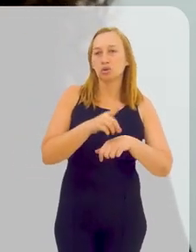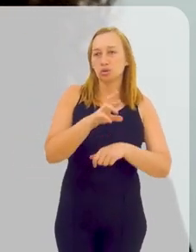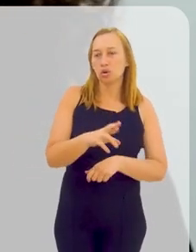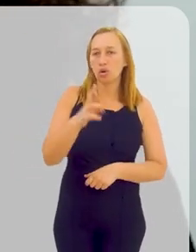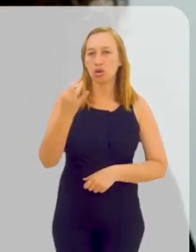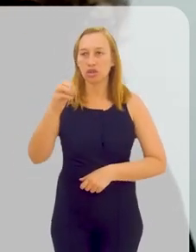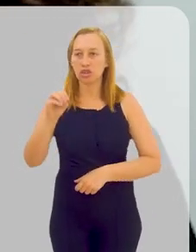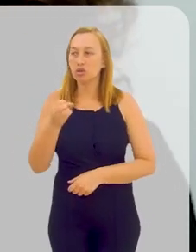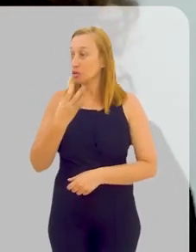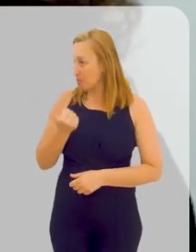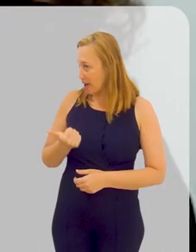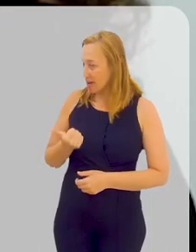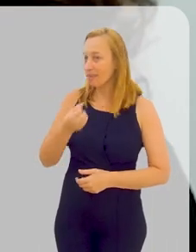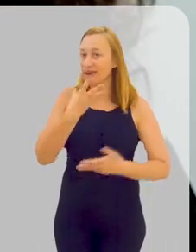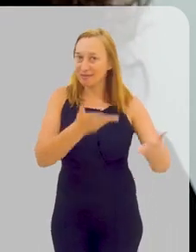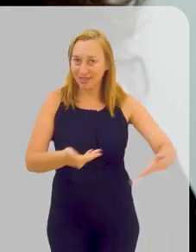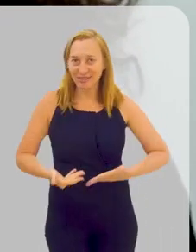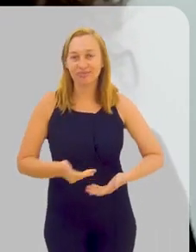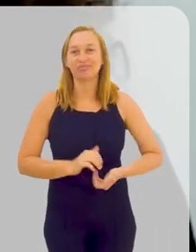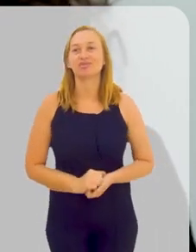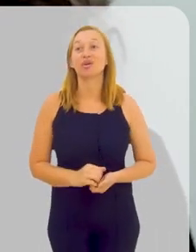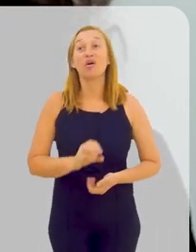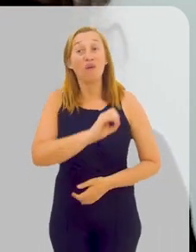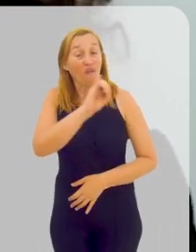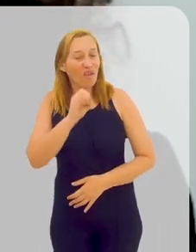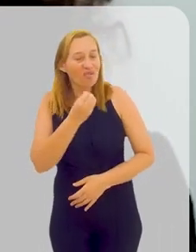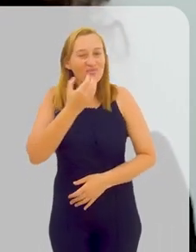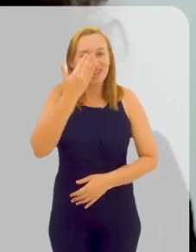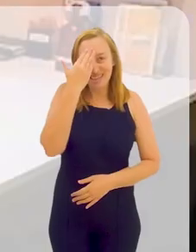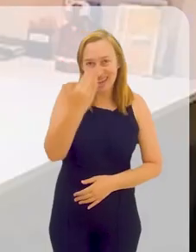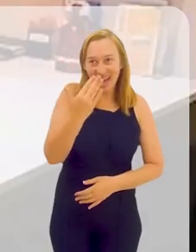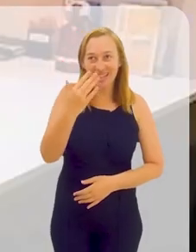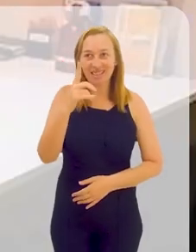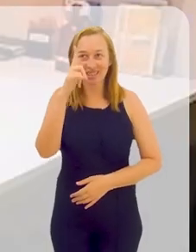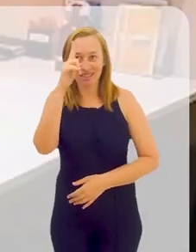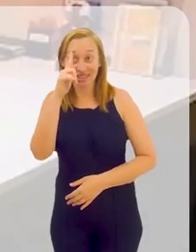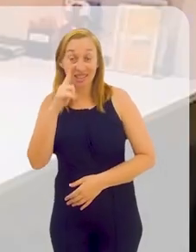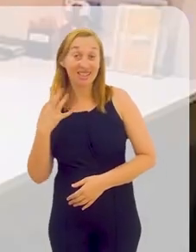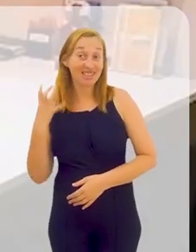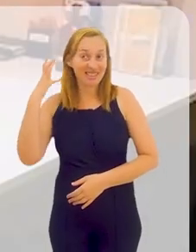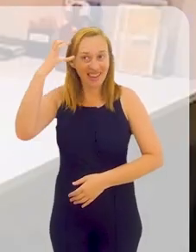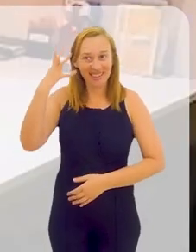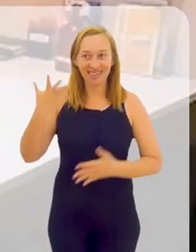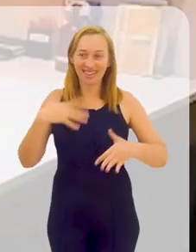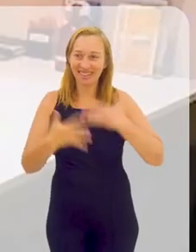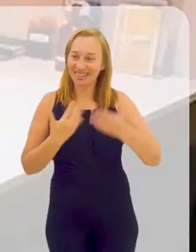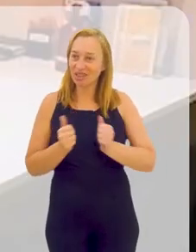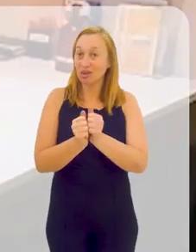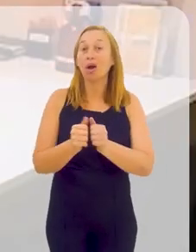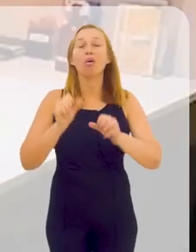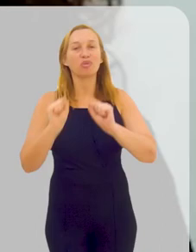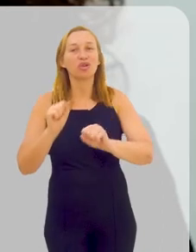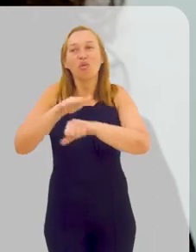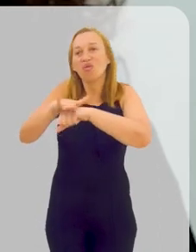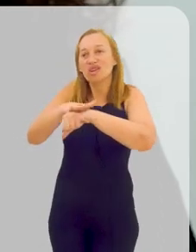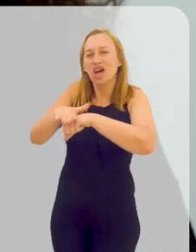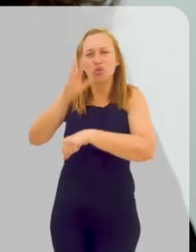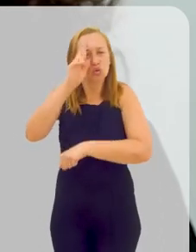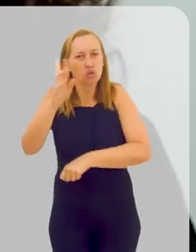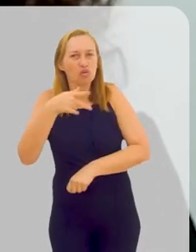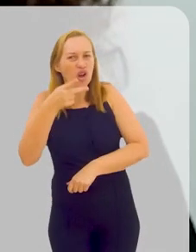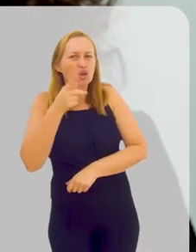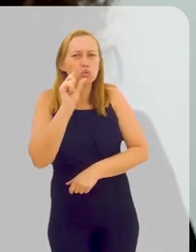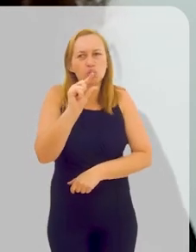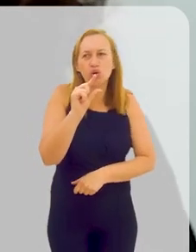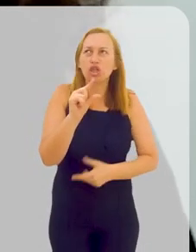Doutor Rodrigo Sawaya tudo bem Dr Rodrigo seja muito bem-vindo Olá muito obrigado Geisa um prazer estar com vocês começar